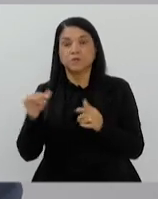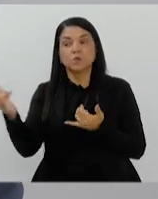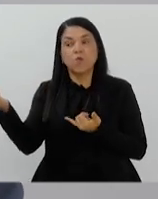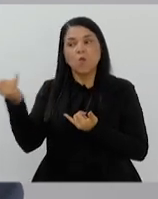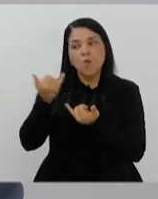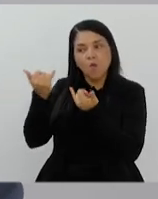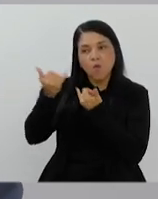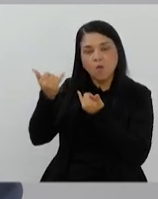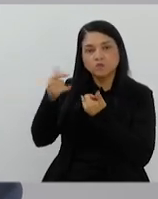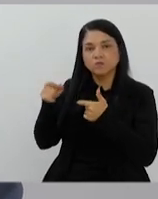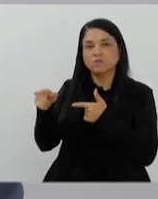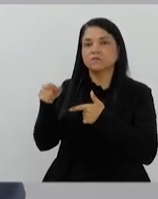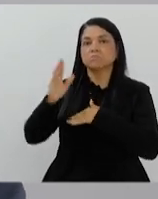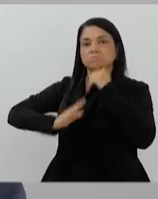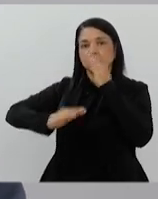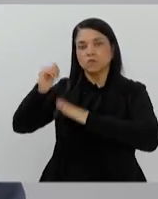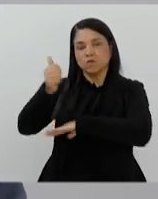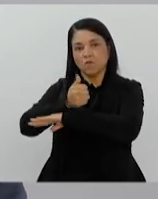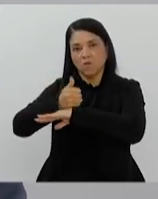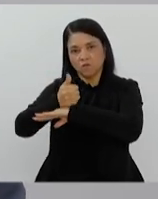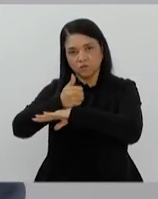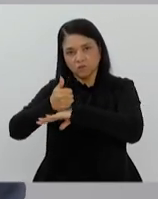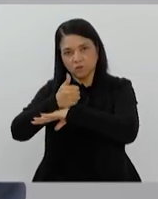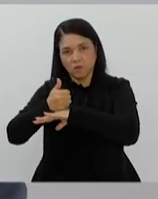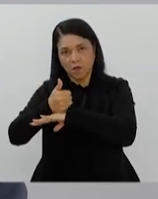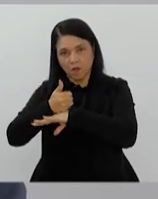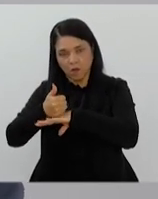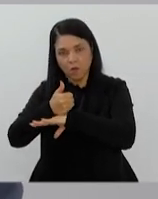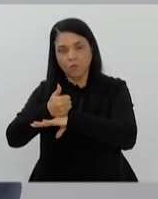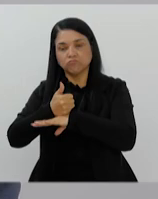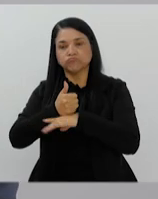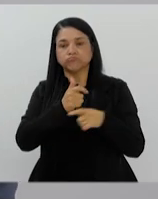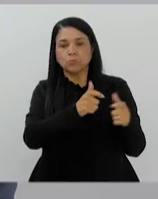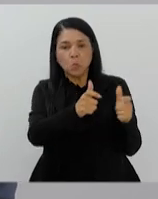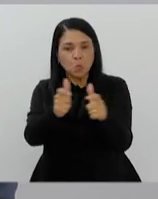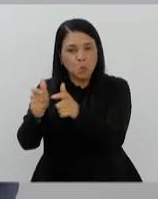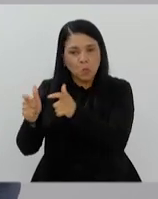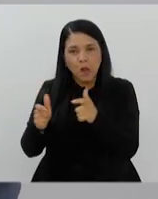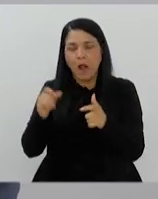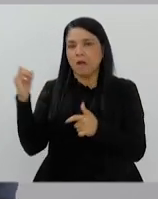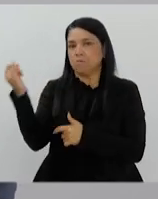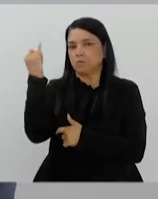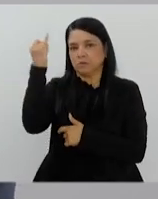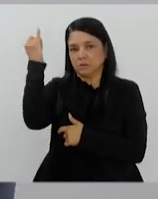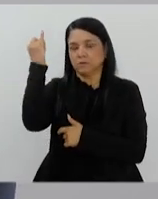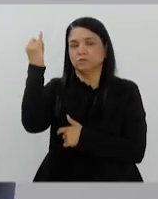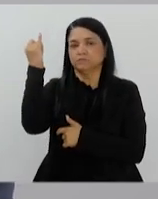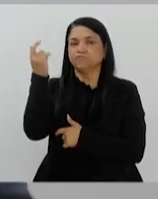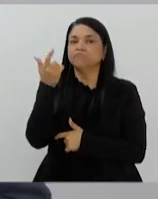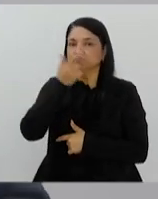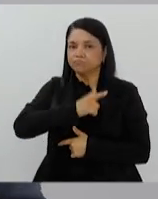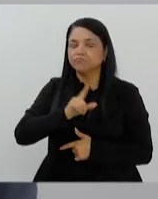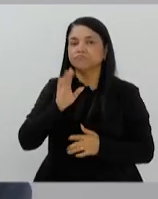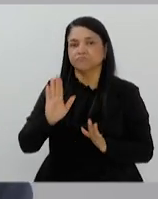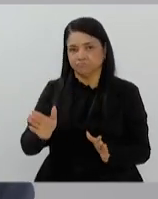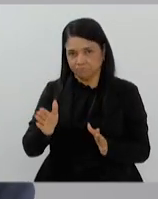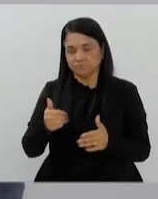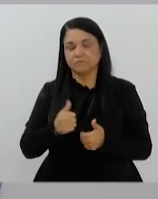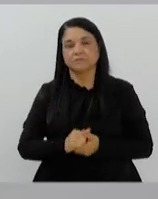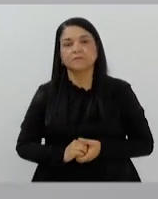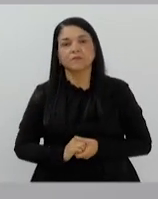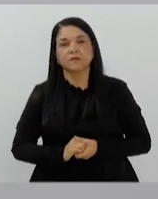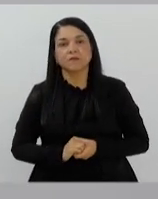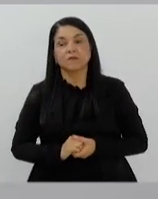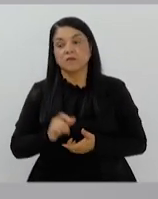é que a senhora é uma profissional que rodou muitos lugares importantes portanto gabaritada ponto